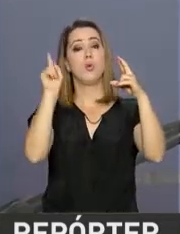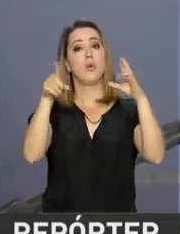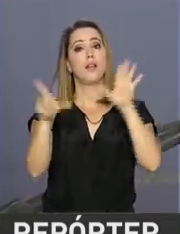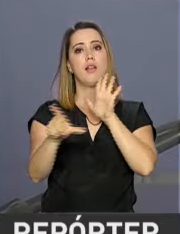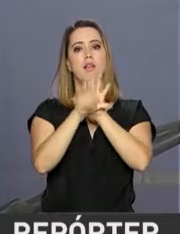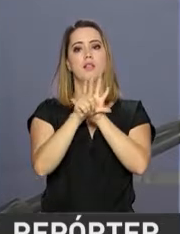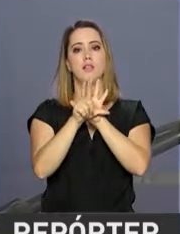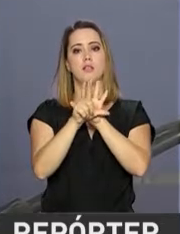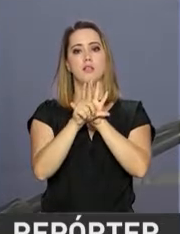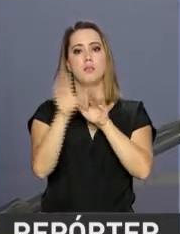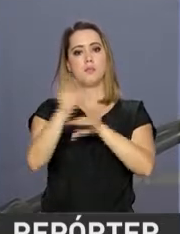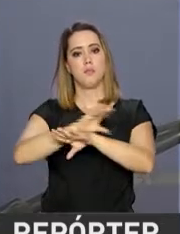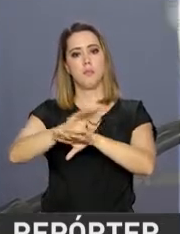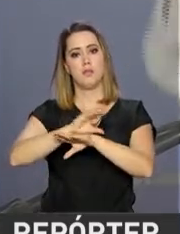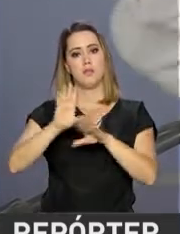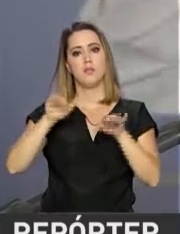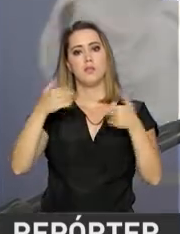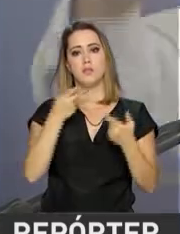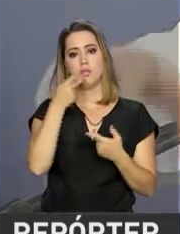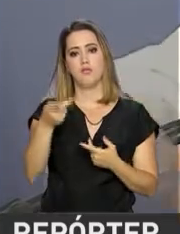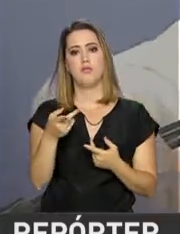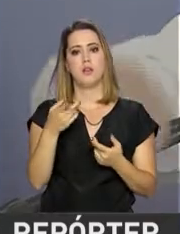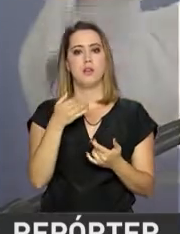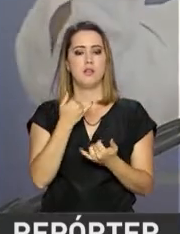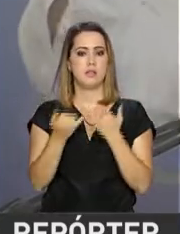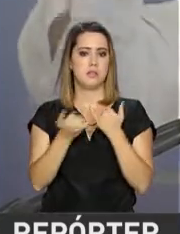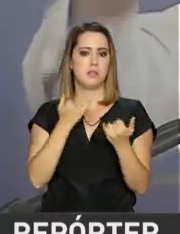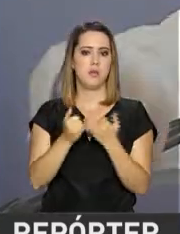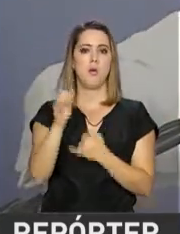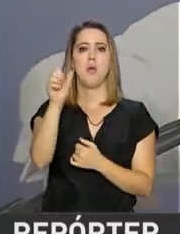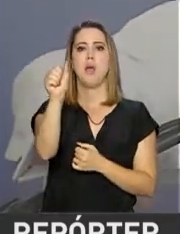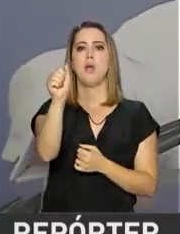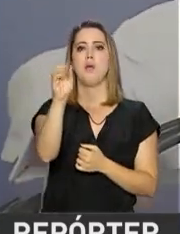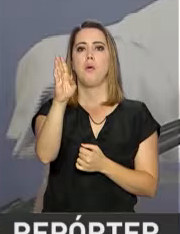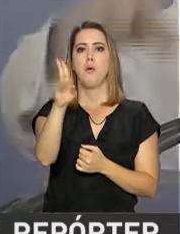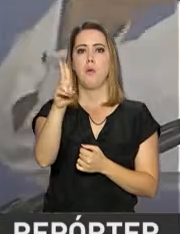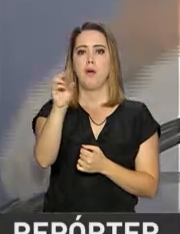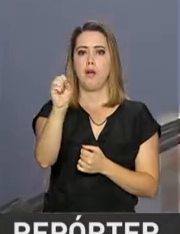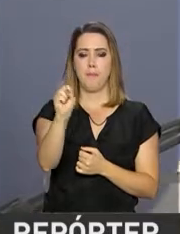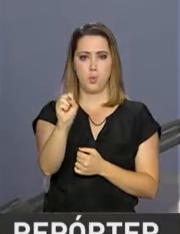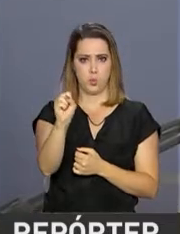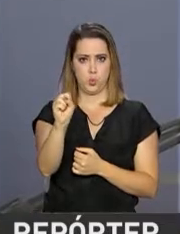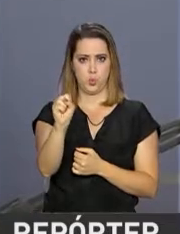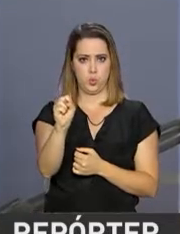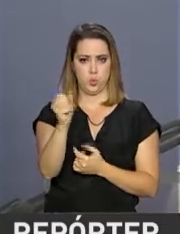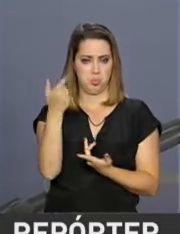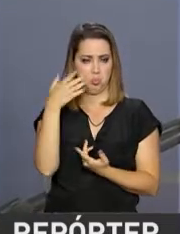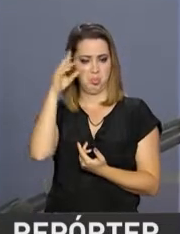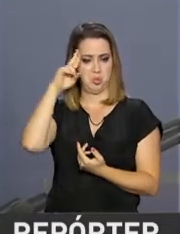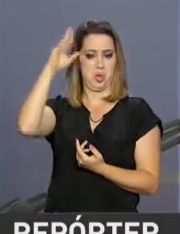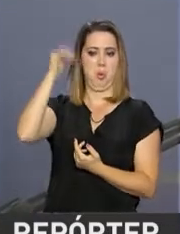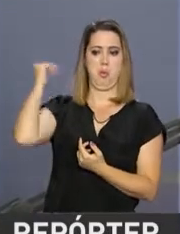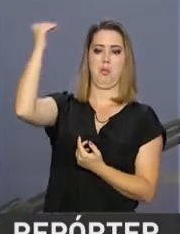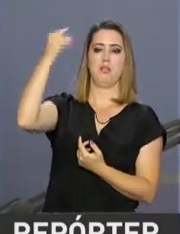é a constituição então quando fala por exemplo de abuso de autoridade eu costumo dizer o seguinte não é abuso de